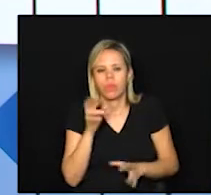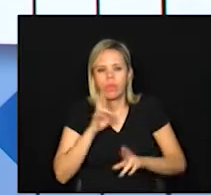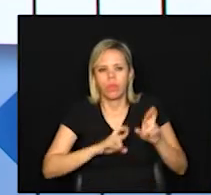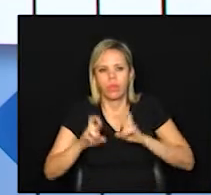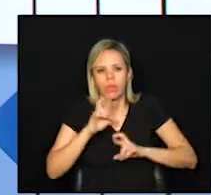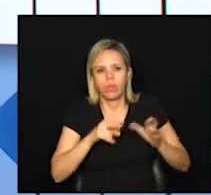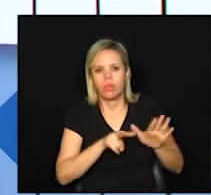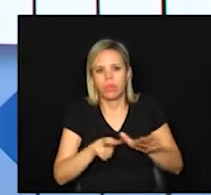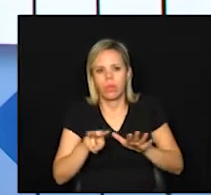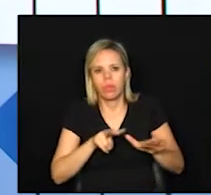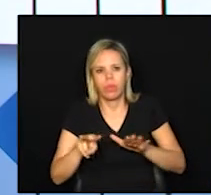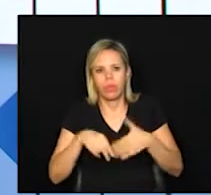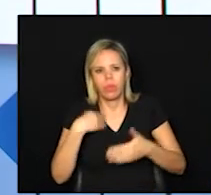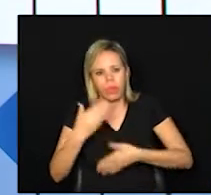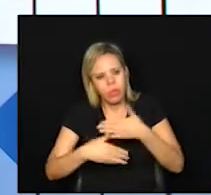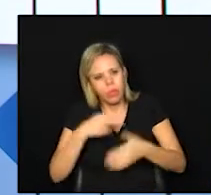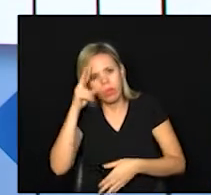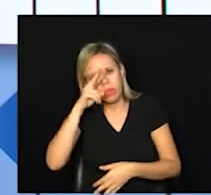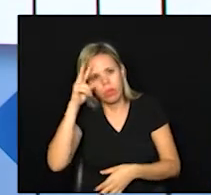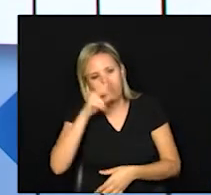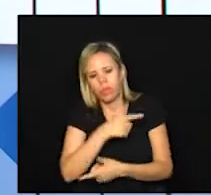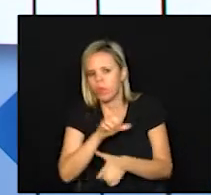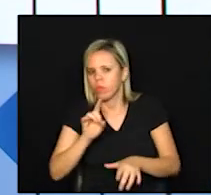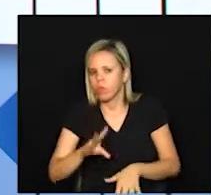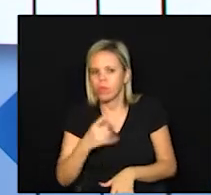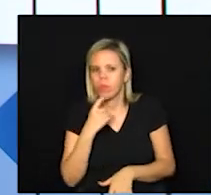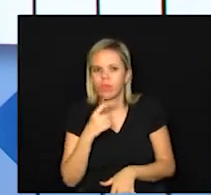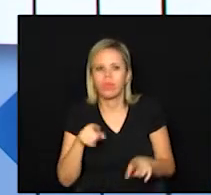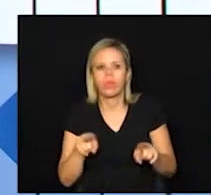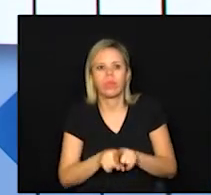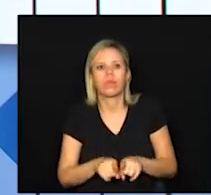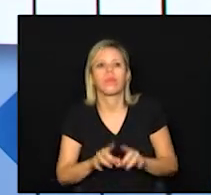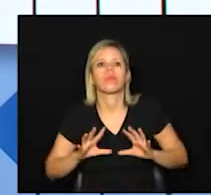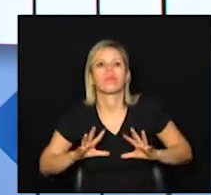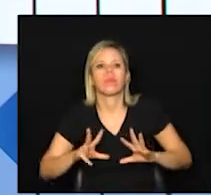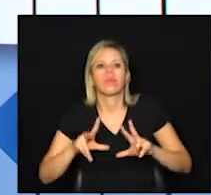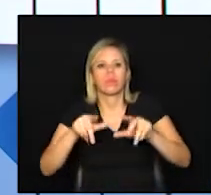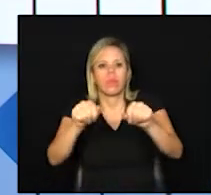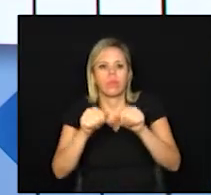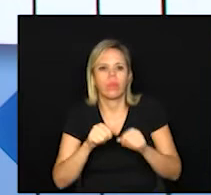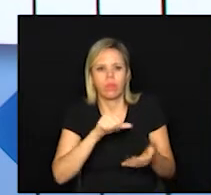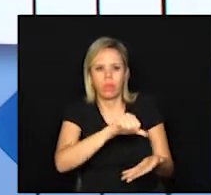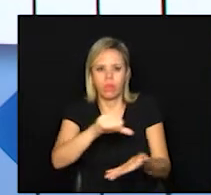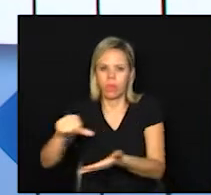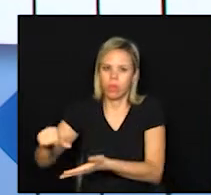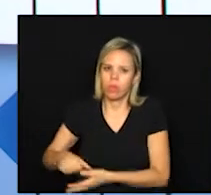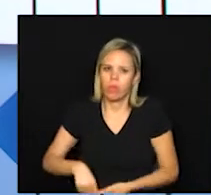analisa semanas a semanas, lembrando que não só Campinas, mas toda a região da